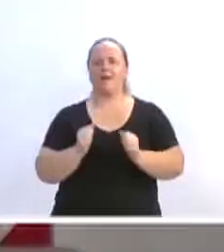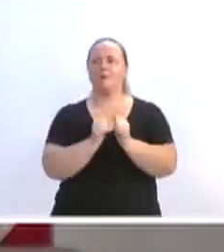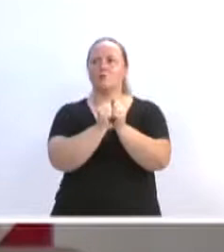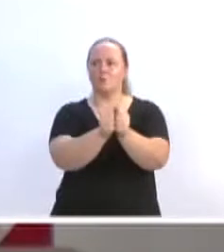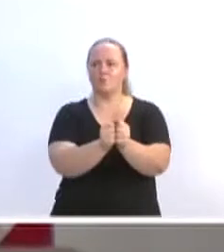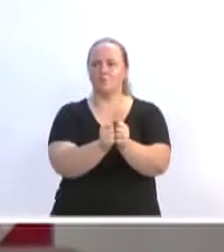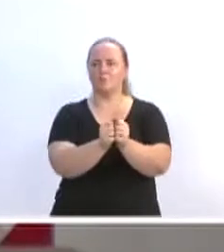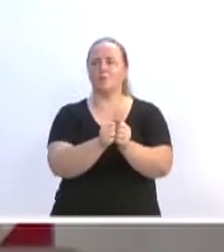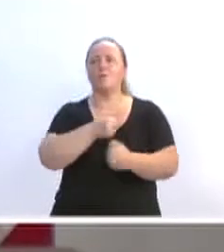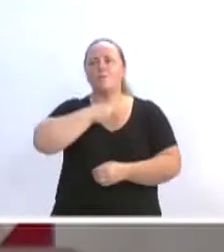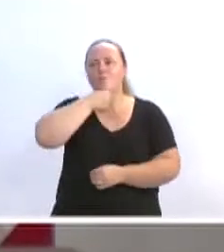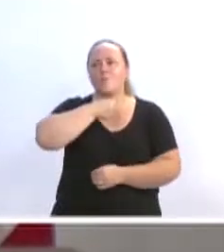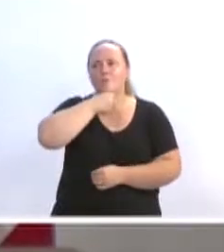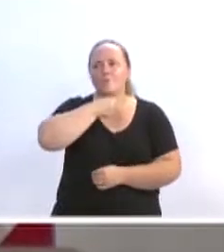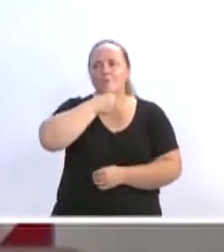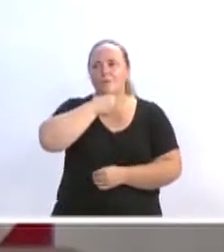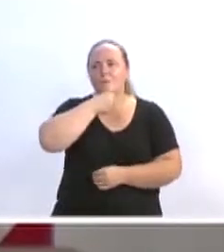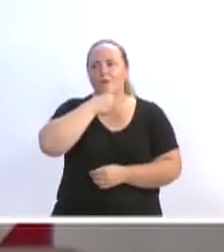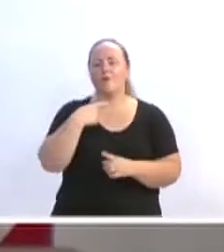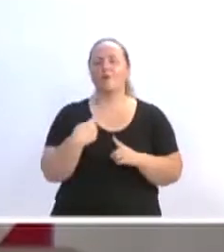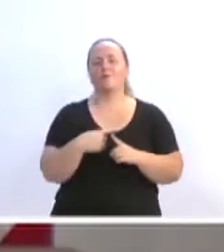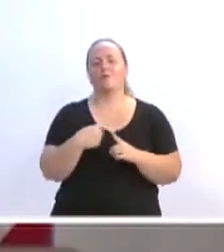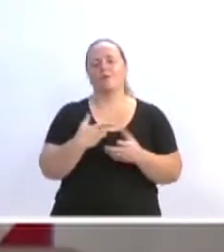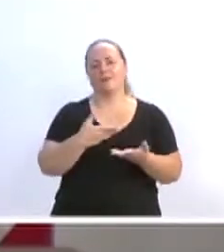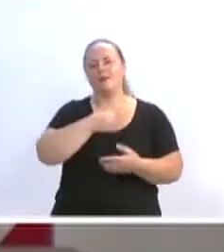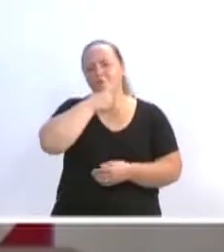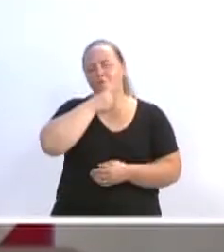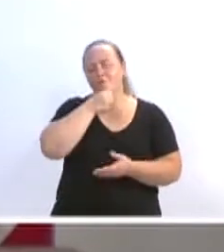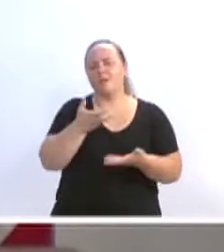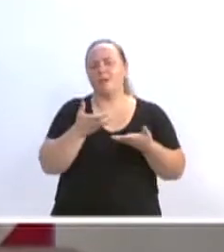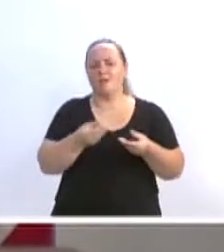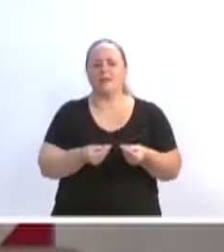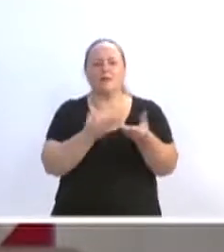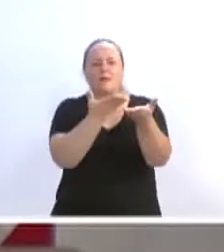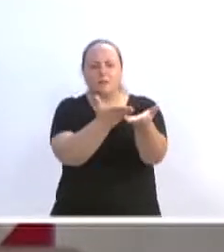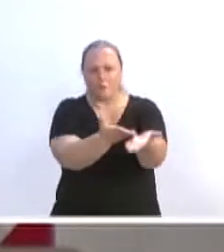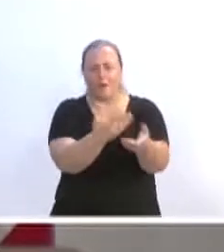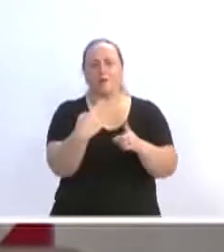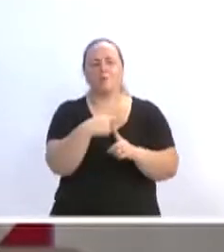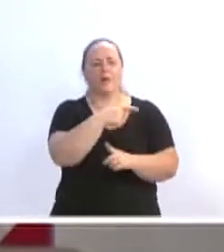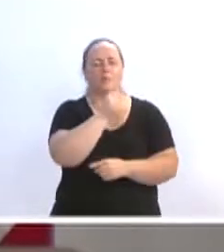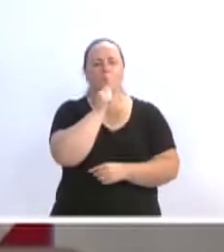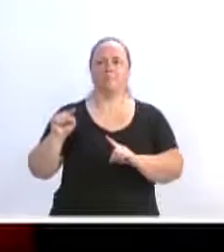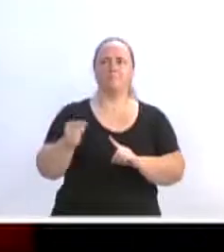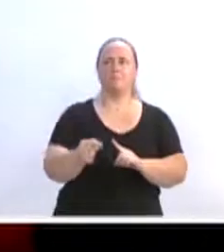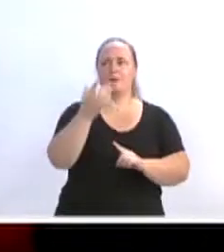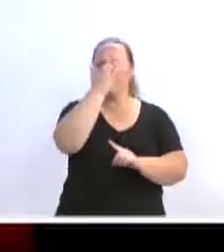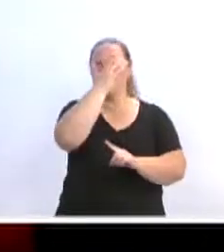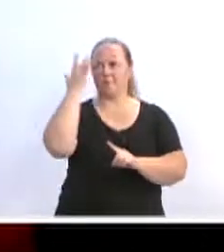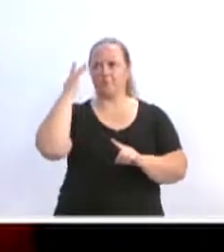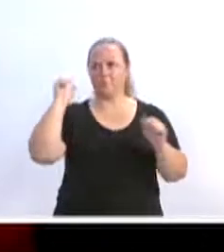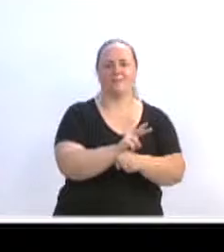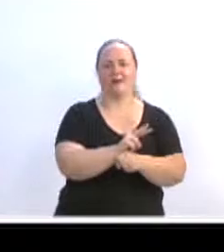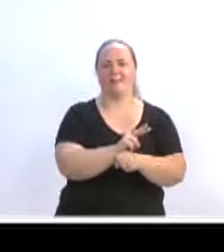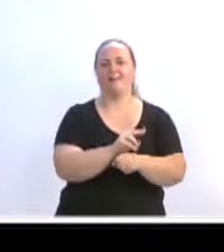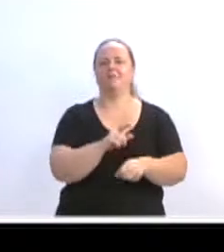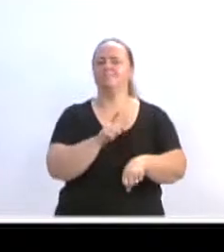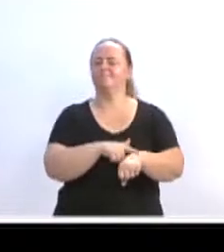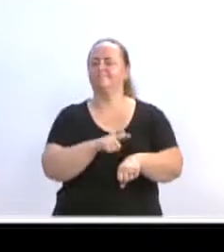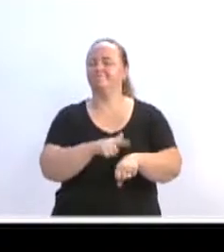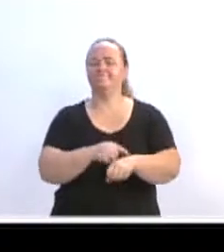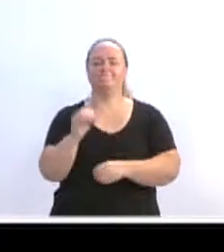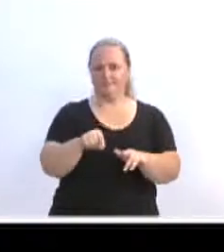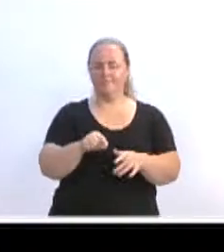local. Silvio Zimmermann mencionou a realização do Festival Nacional de Teatro Infantil de Blumenau. O evento, que iniciou